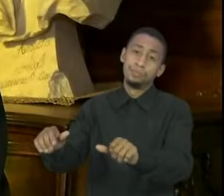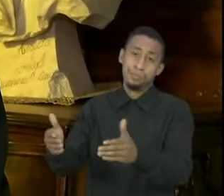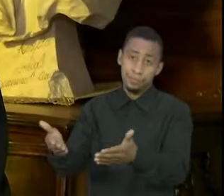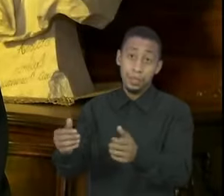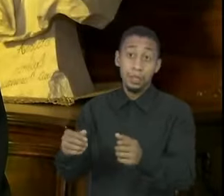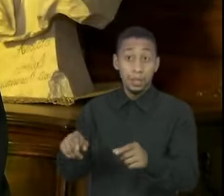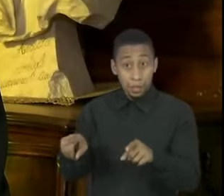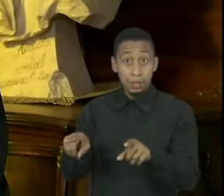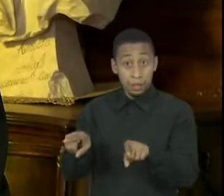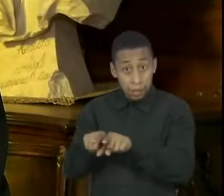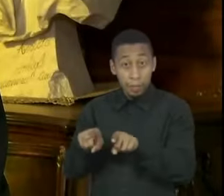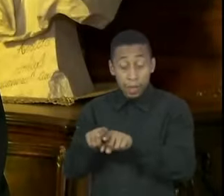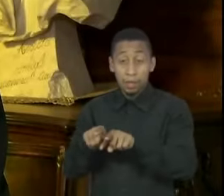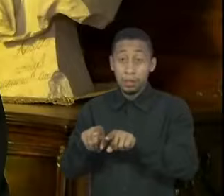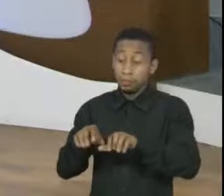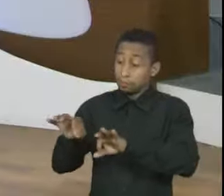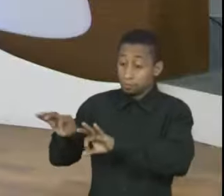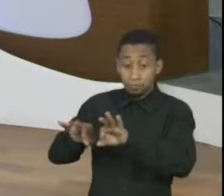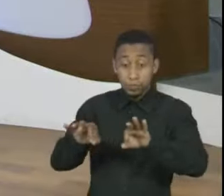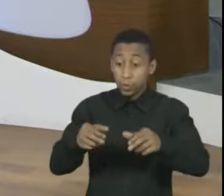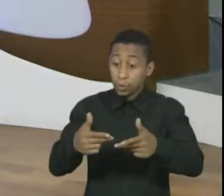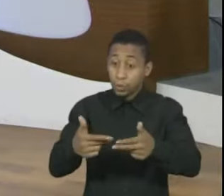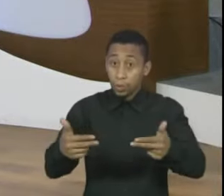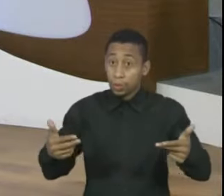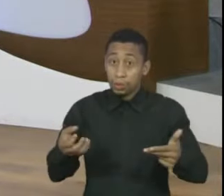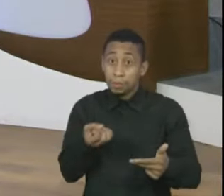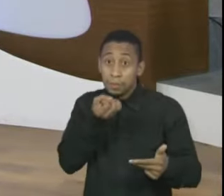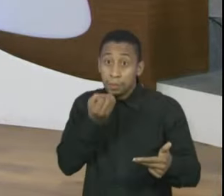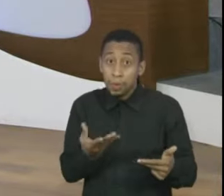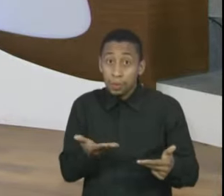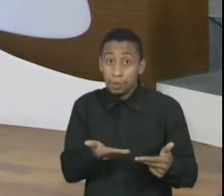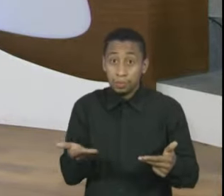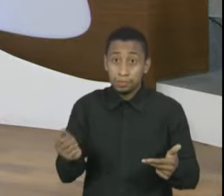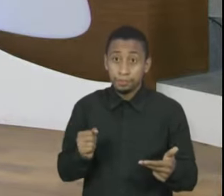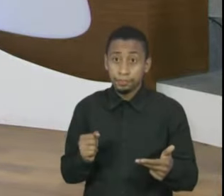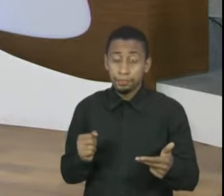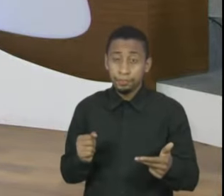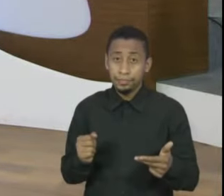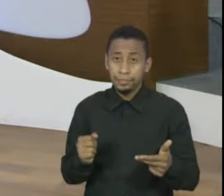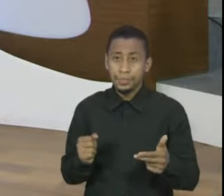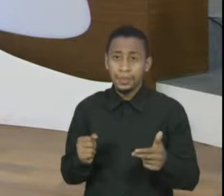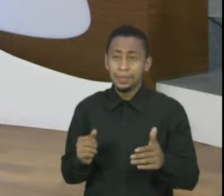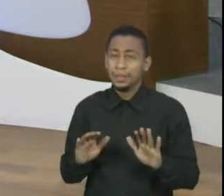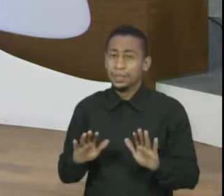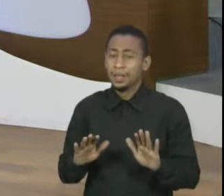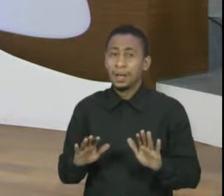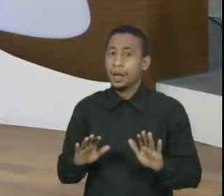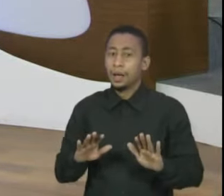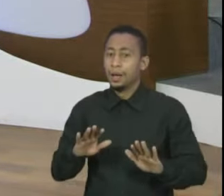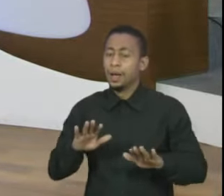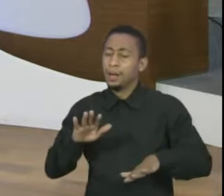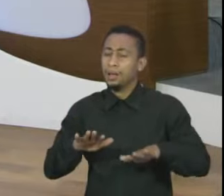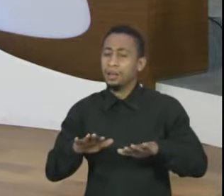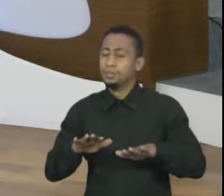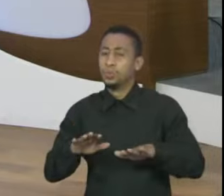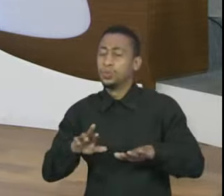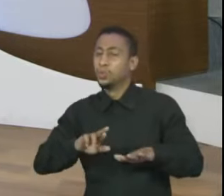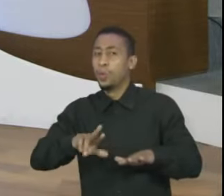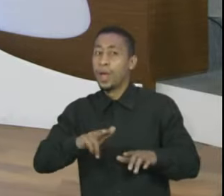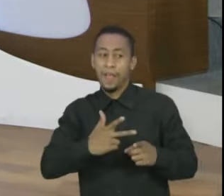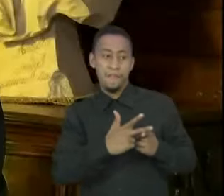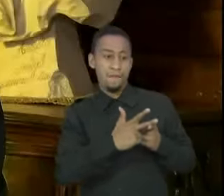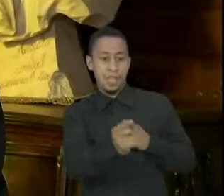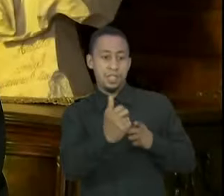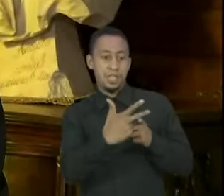tem que estar do lado das causas boas e não significa sempre das causas vitoriosas das causas